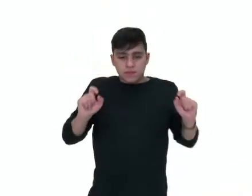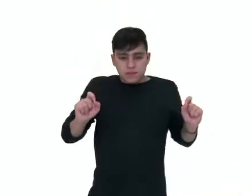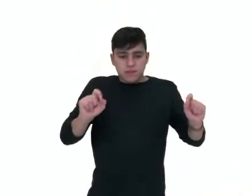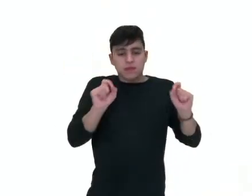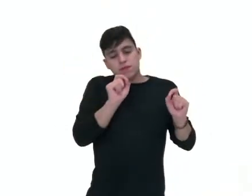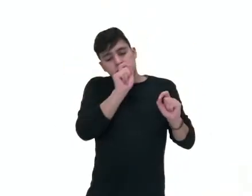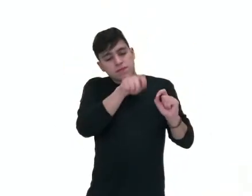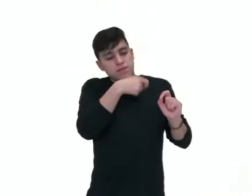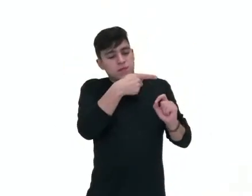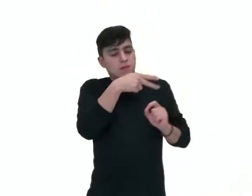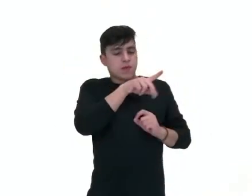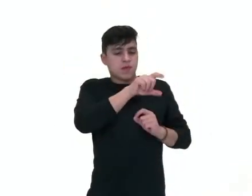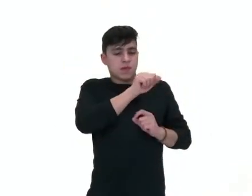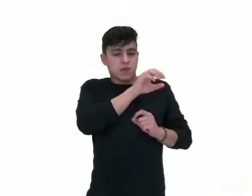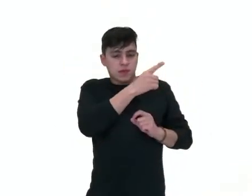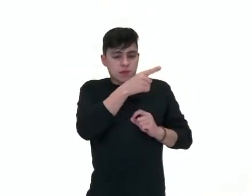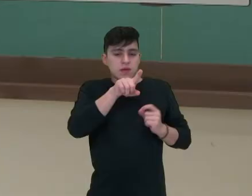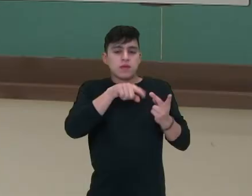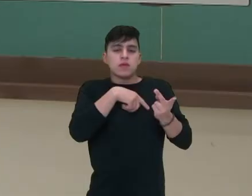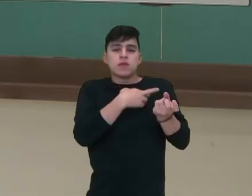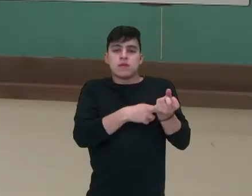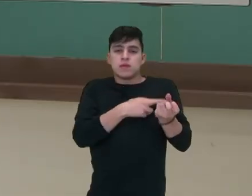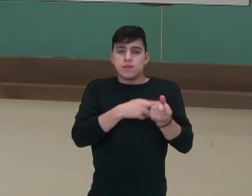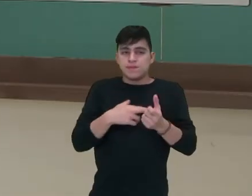da pulsação e do ritmo, tá bom?